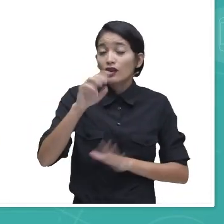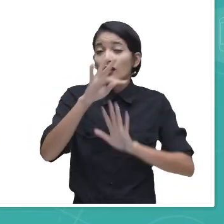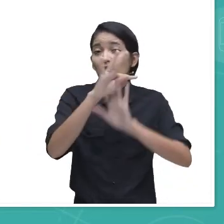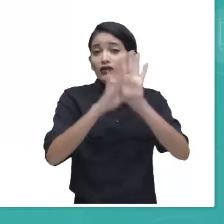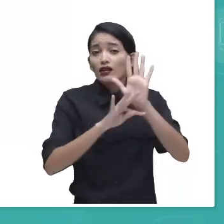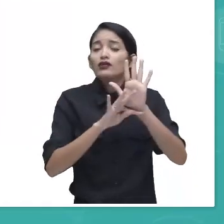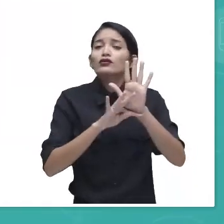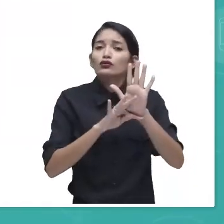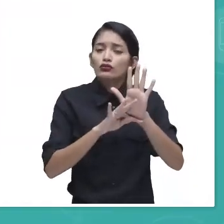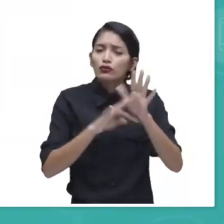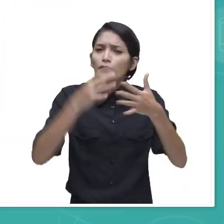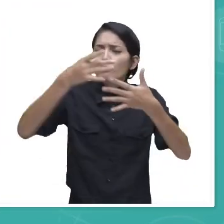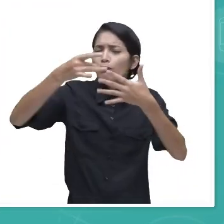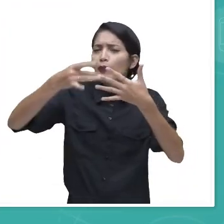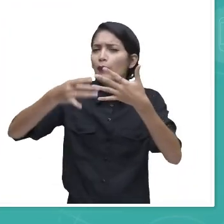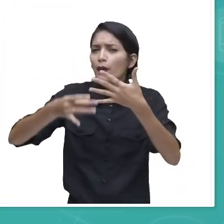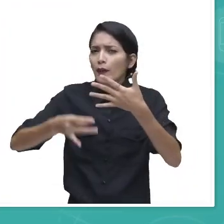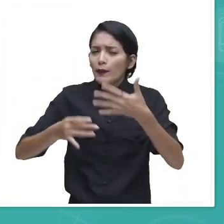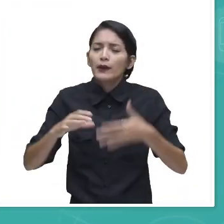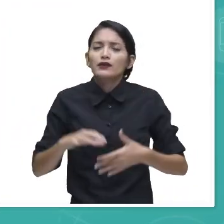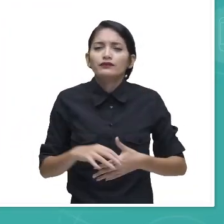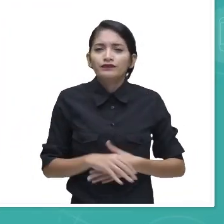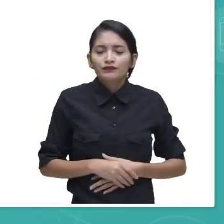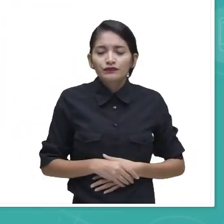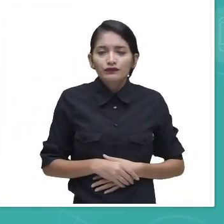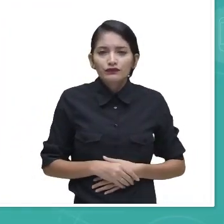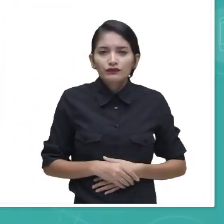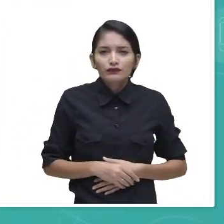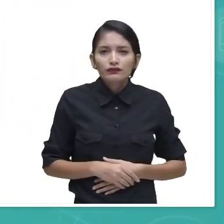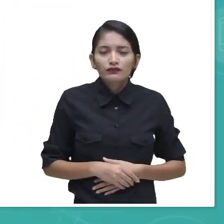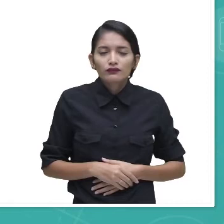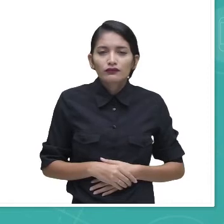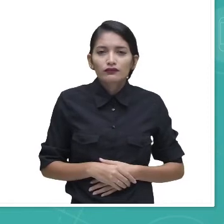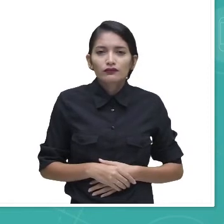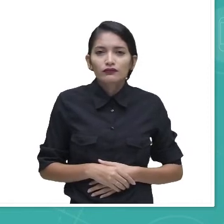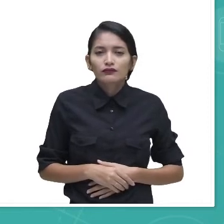descritivos, eles vão...